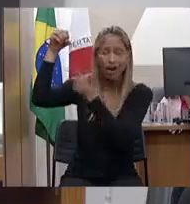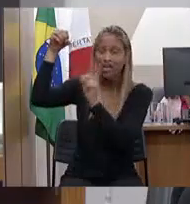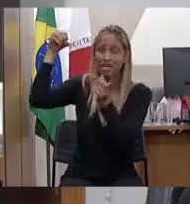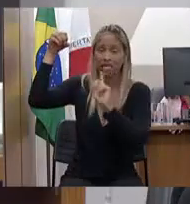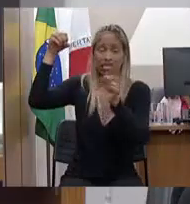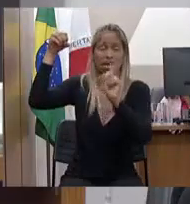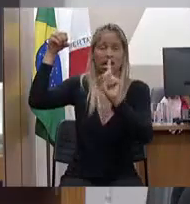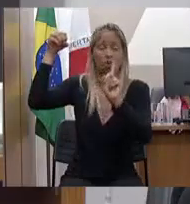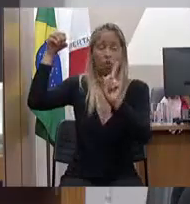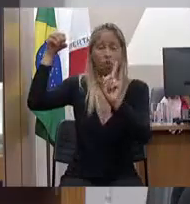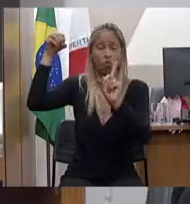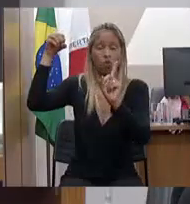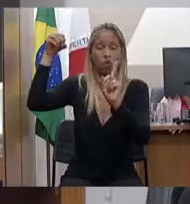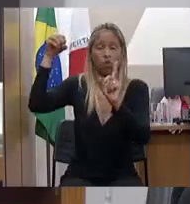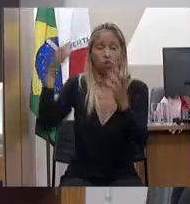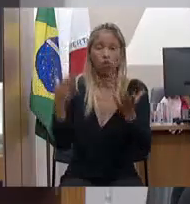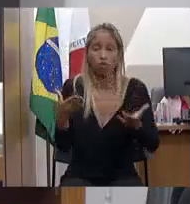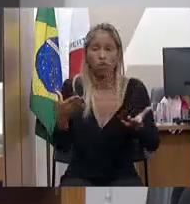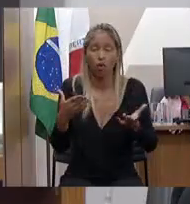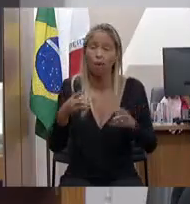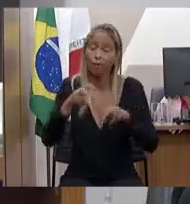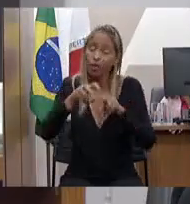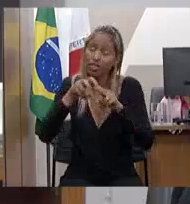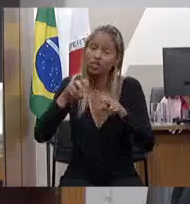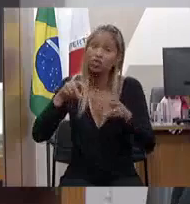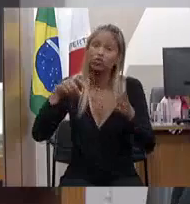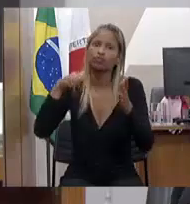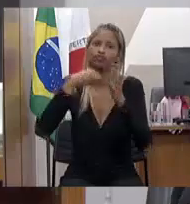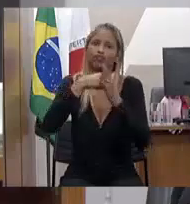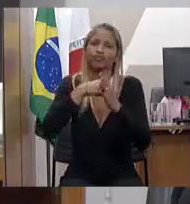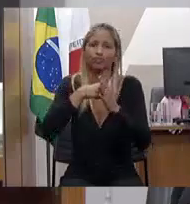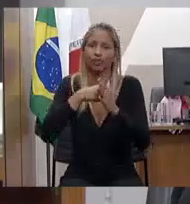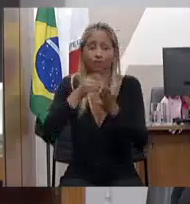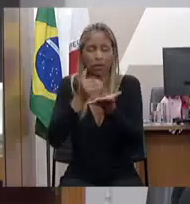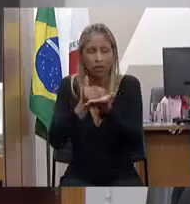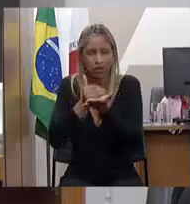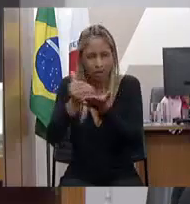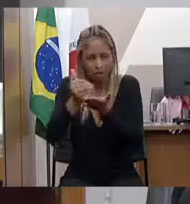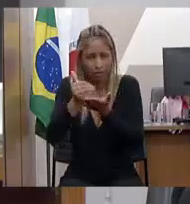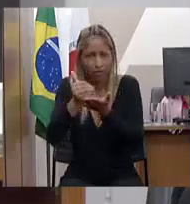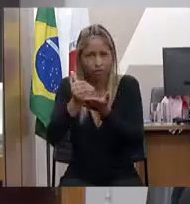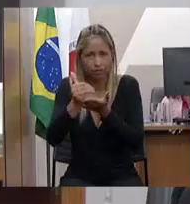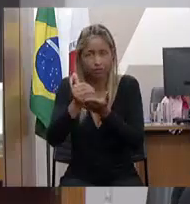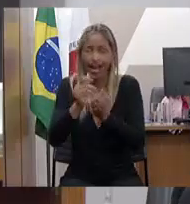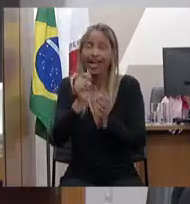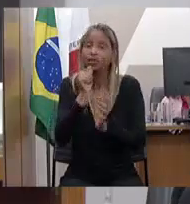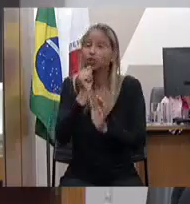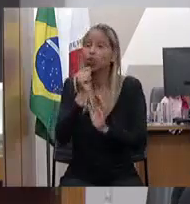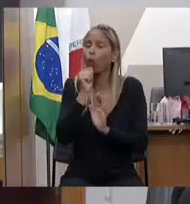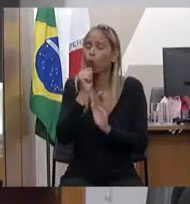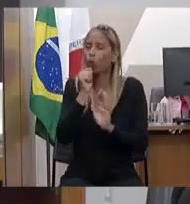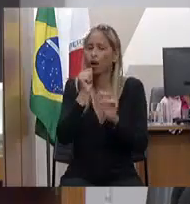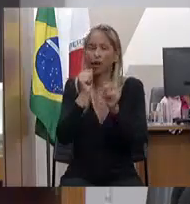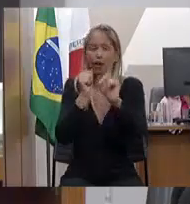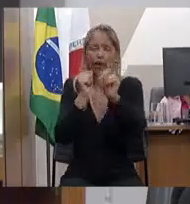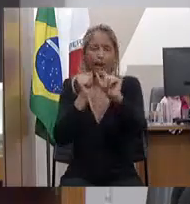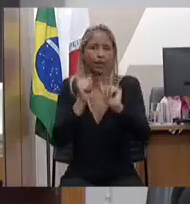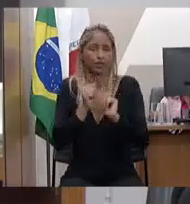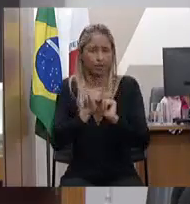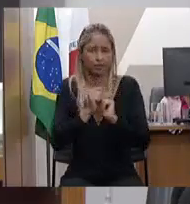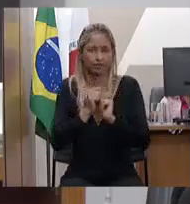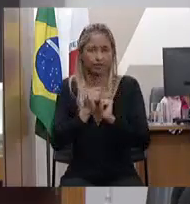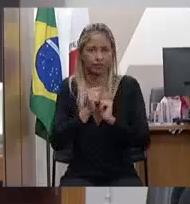acaso por isso é difícil a gente falar de acidente se a gente do princípio que não é ao acaso nós podemos mudar